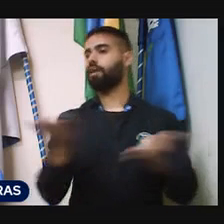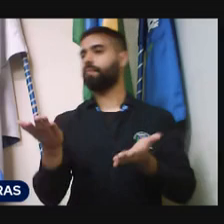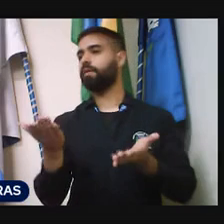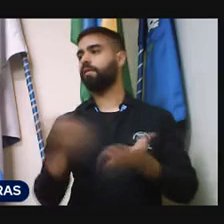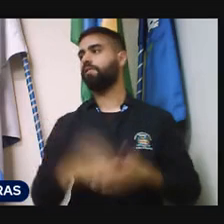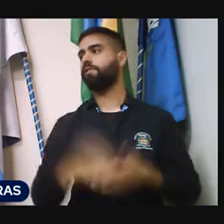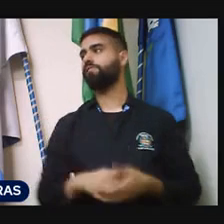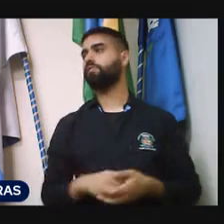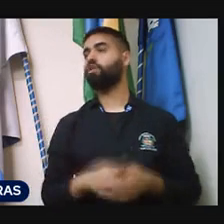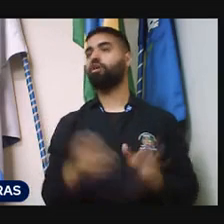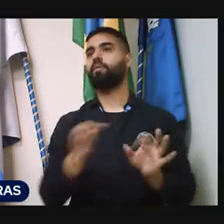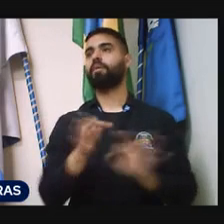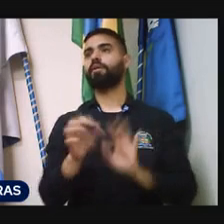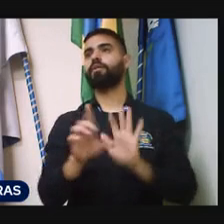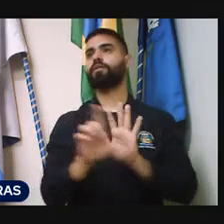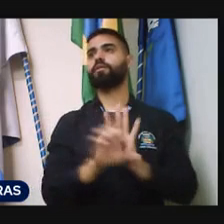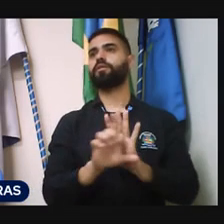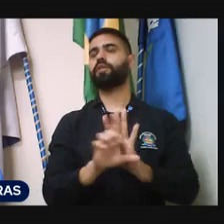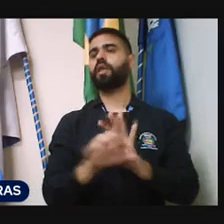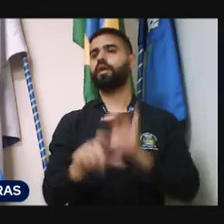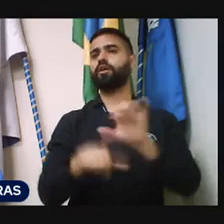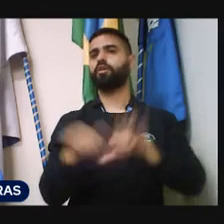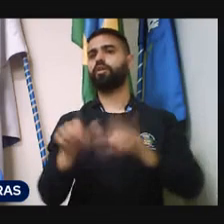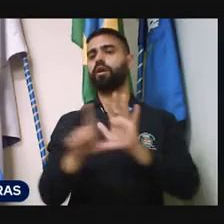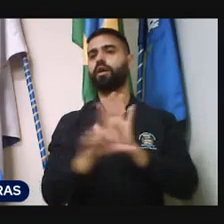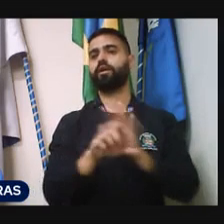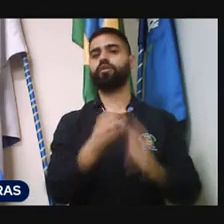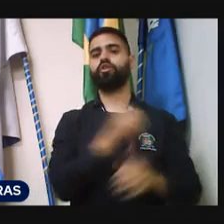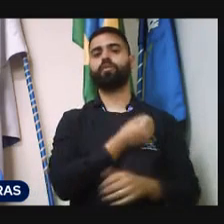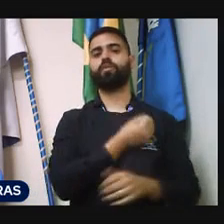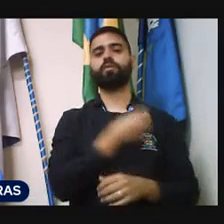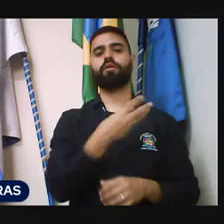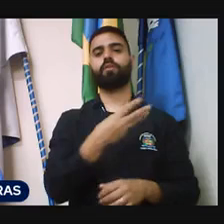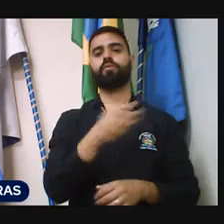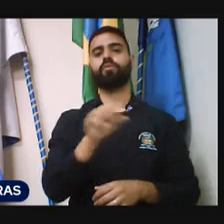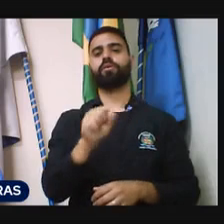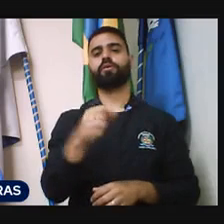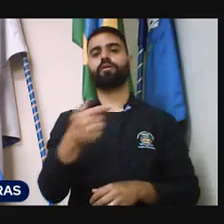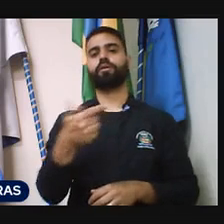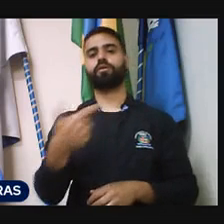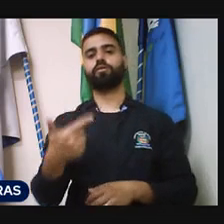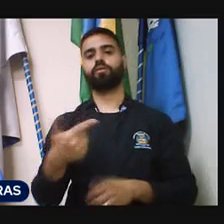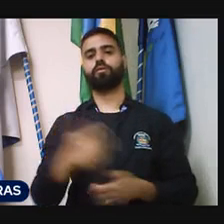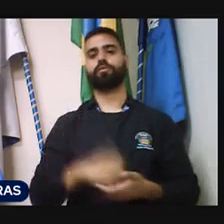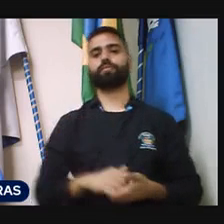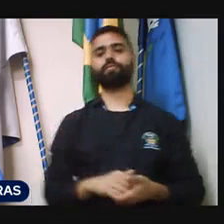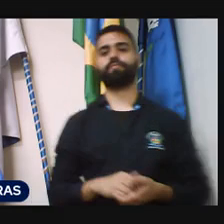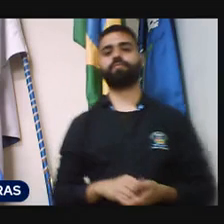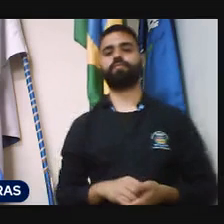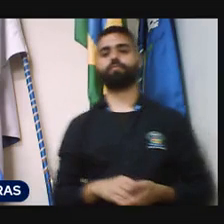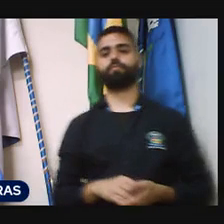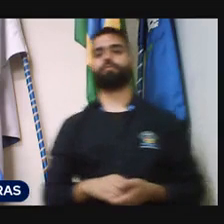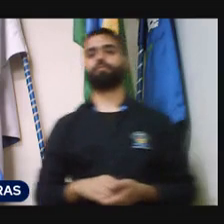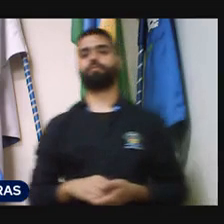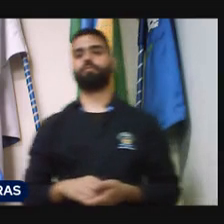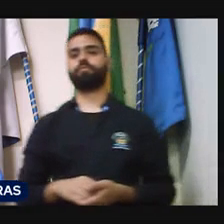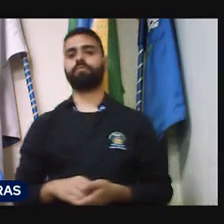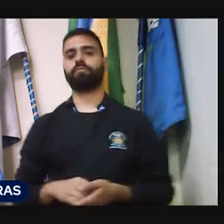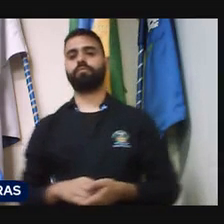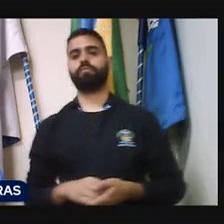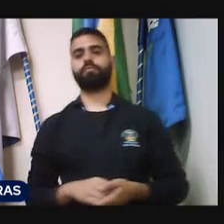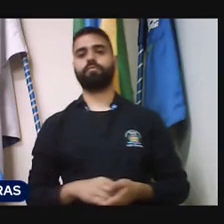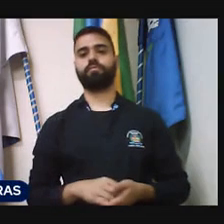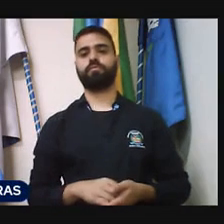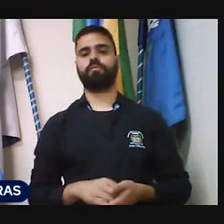vossa excelência o projeto de lei anexo que altera a Lei Nº 3.272 de oito de junho de 2020 um que dispõe